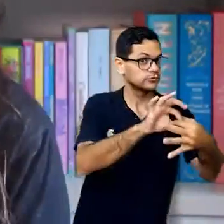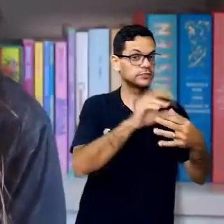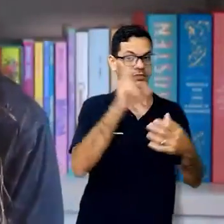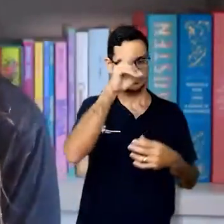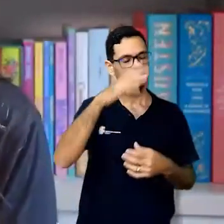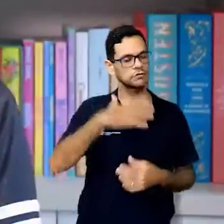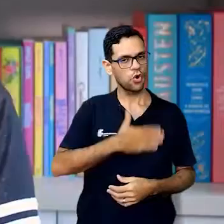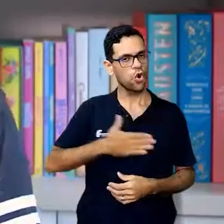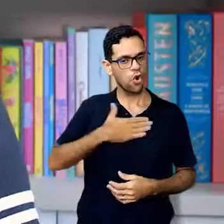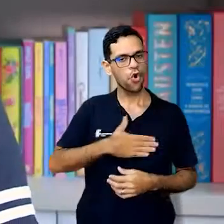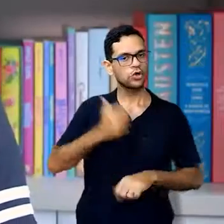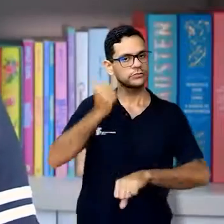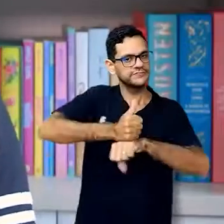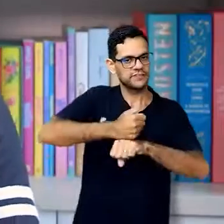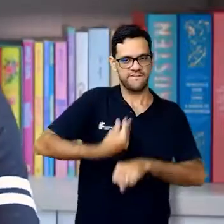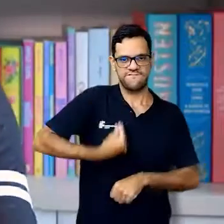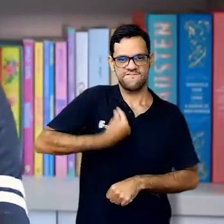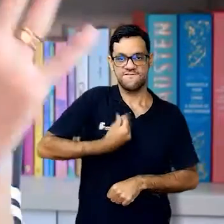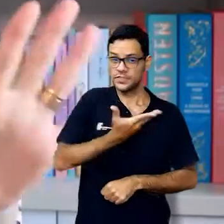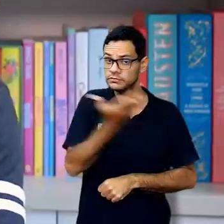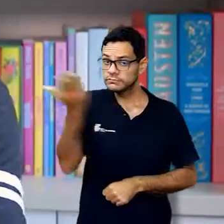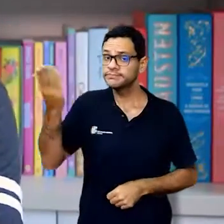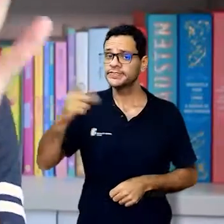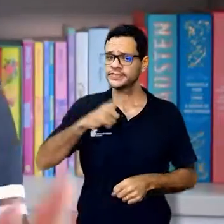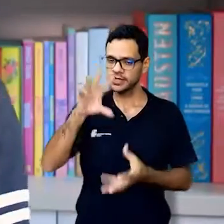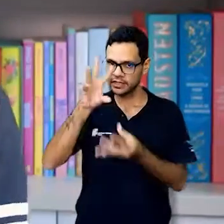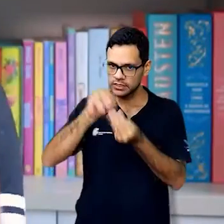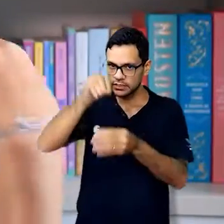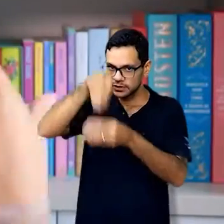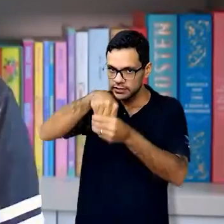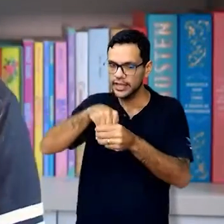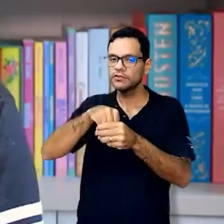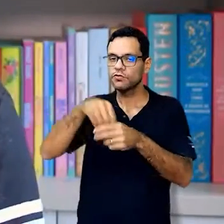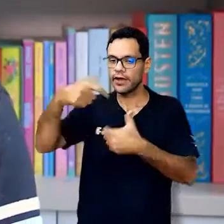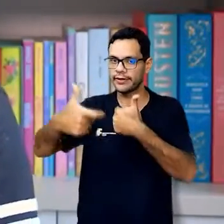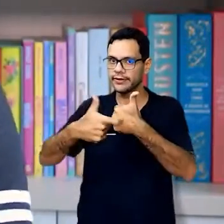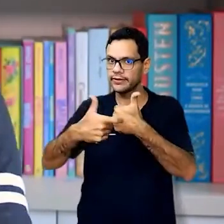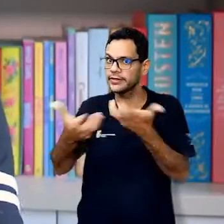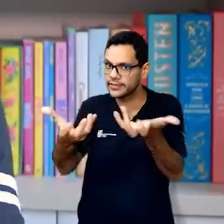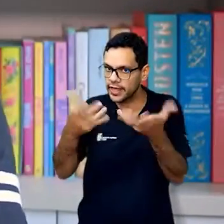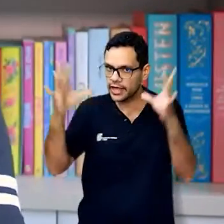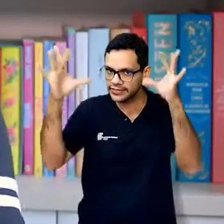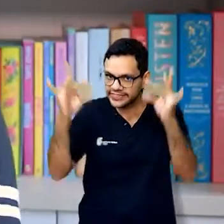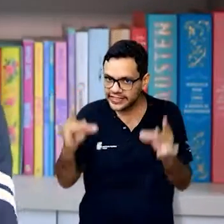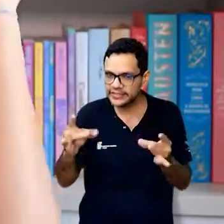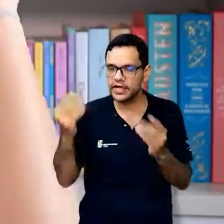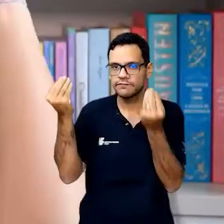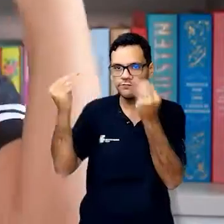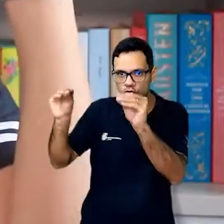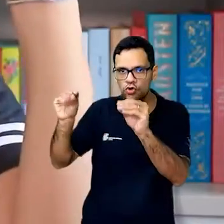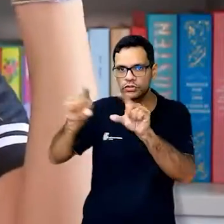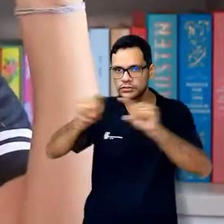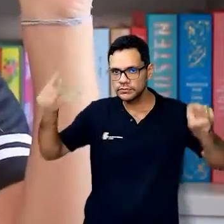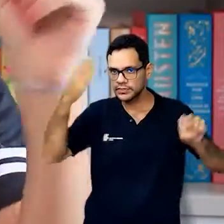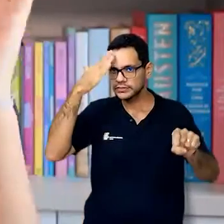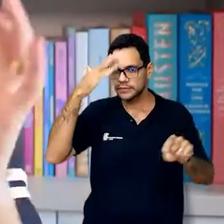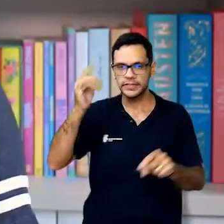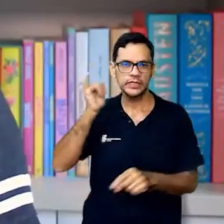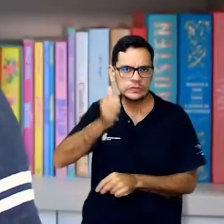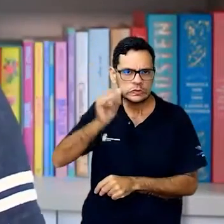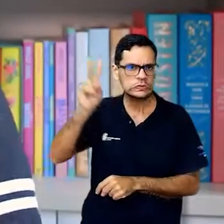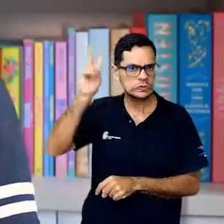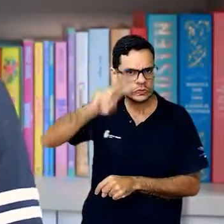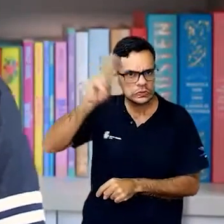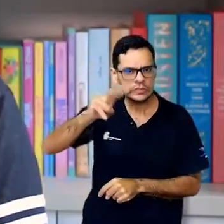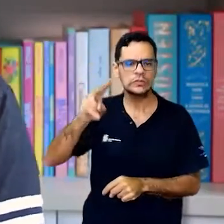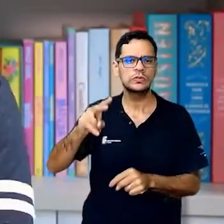desse contexto histórico. Então eu gostei demais, gente, é um favorito da vida, super indico pra vocês, tem resenha aqui no canal, se você quiser saber mais detalhes, eu vou deixar aqui nos cards, e tem